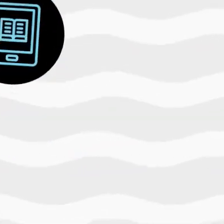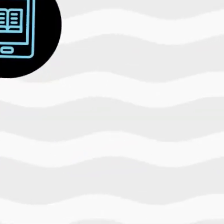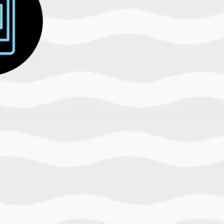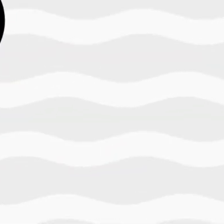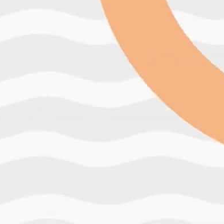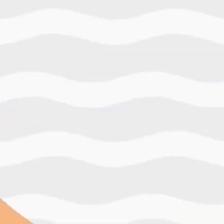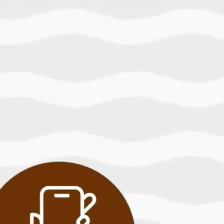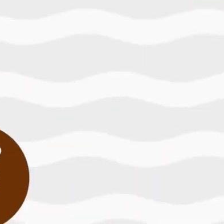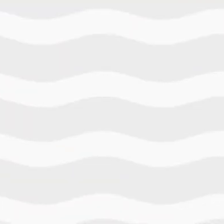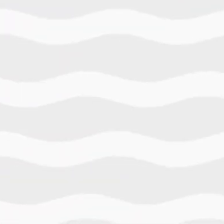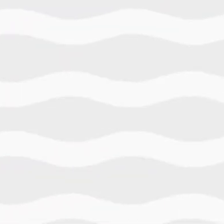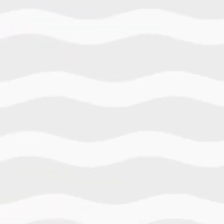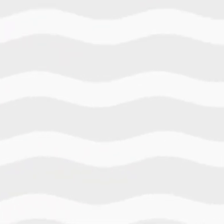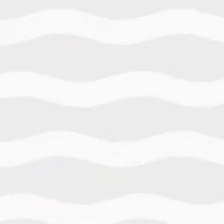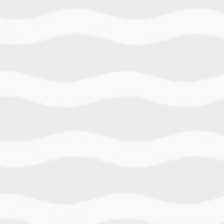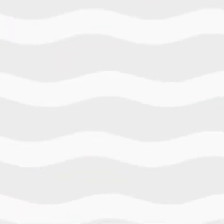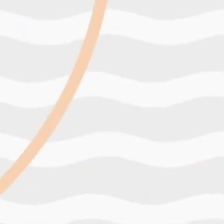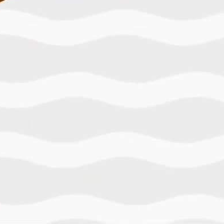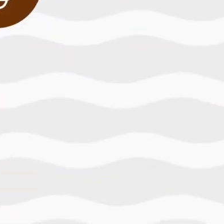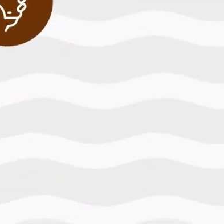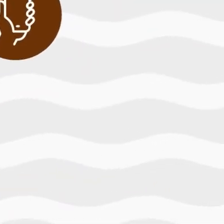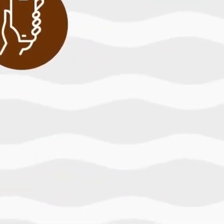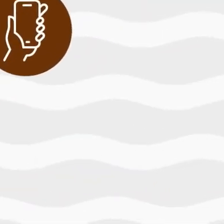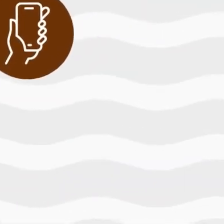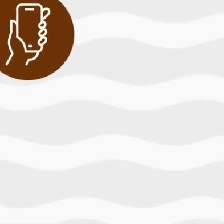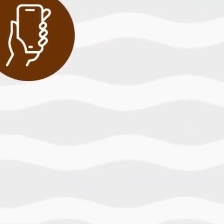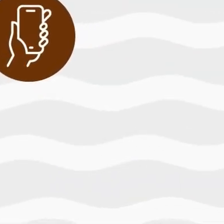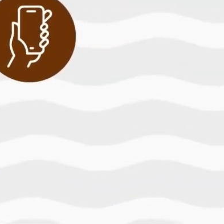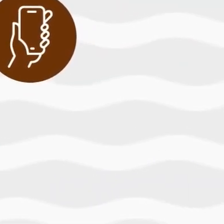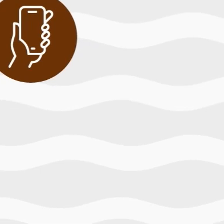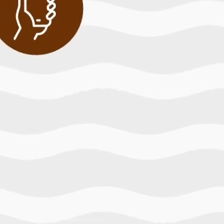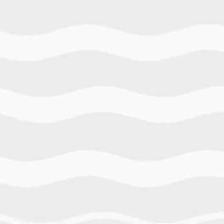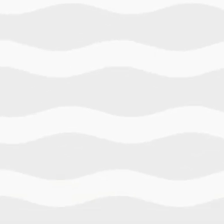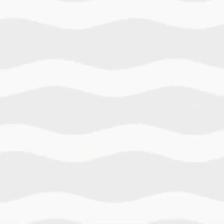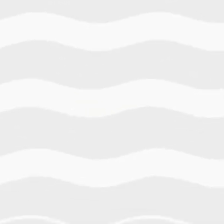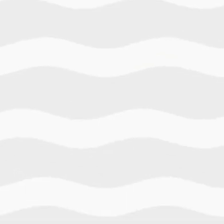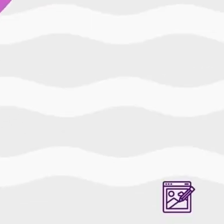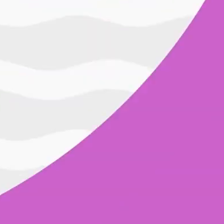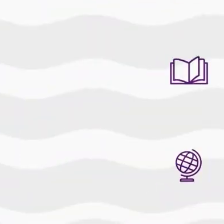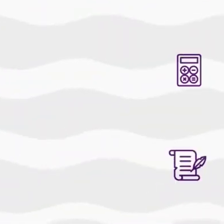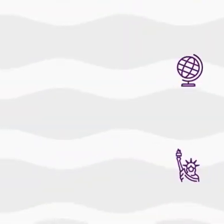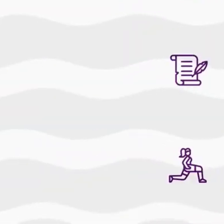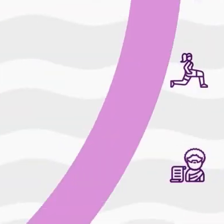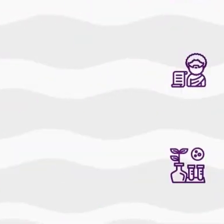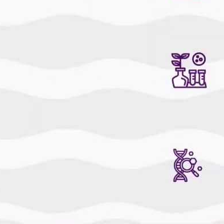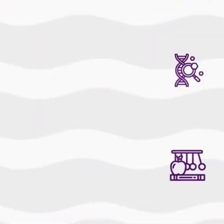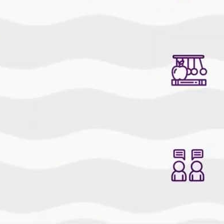territorial, fundiário e conservação e uso sustentável da biodiversidade e